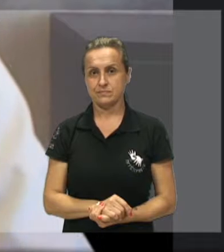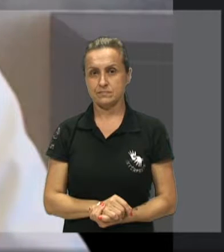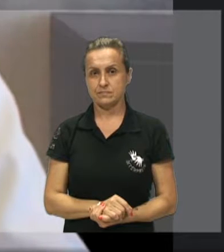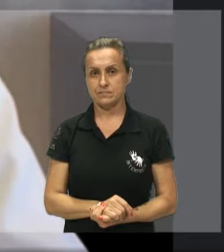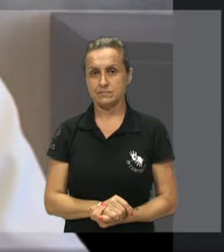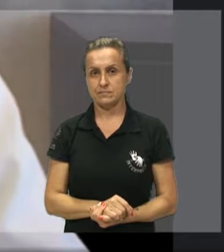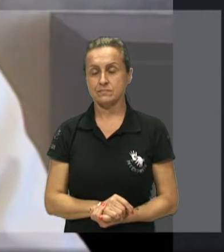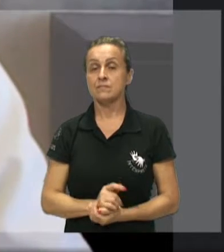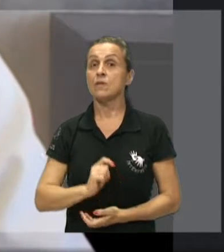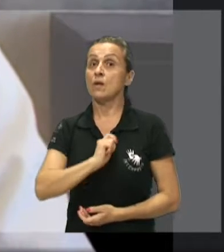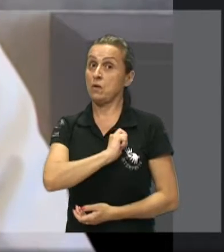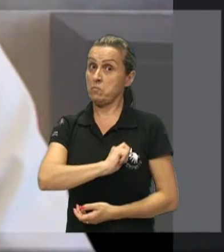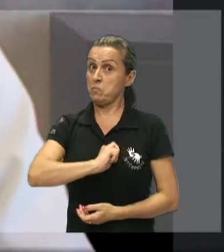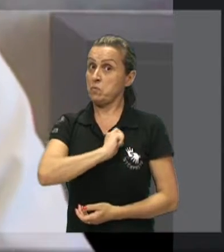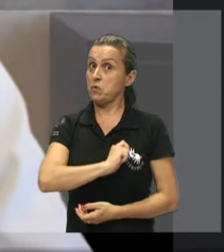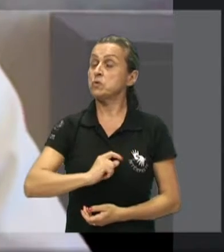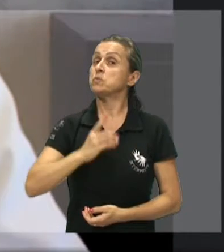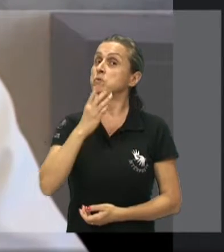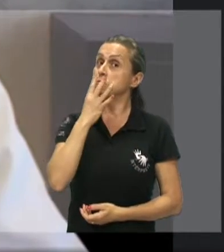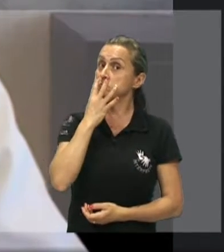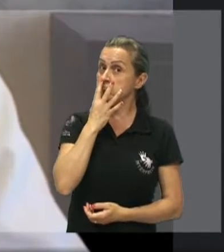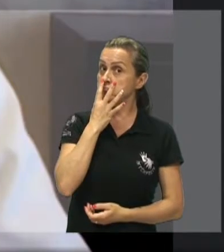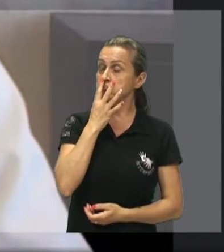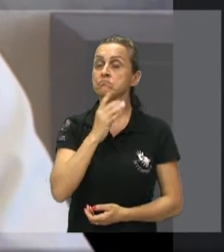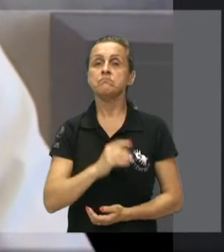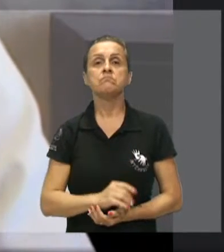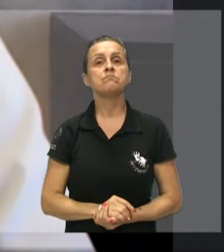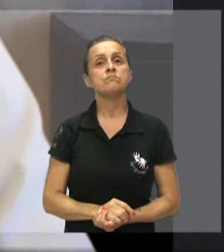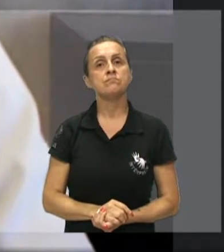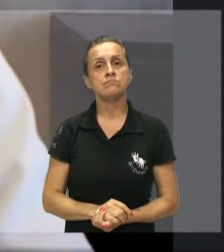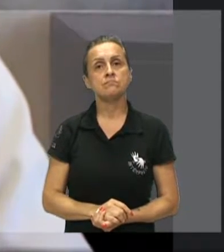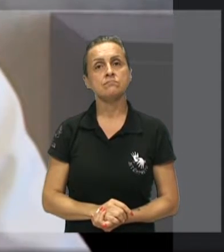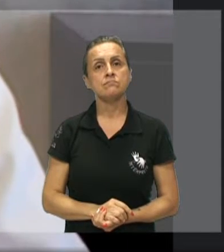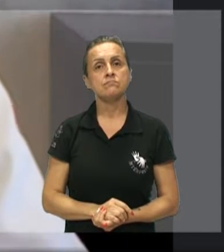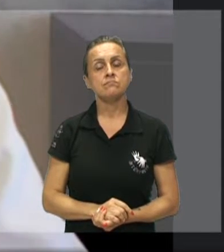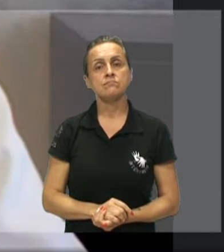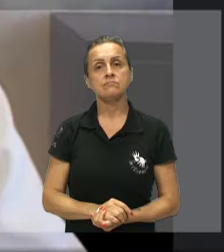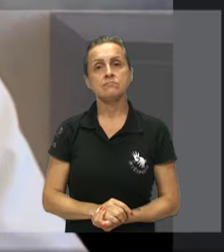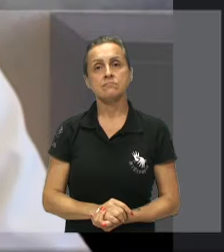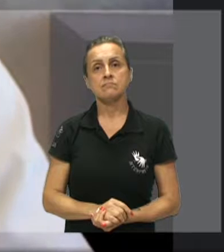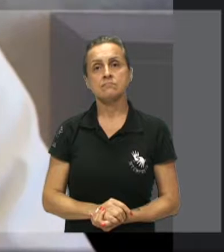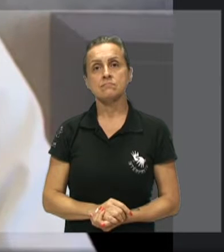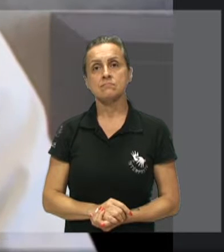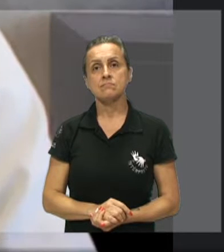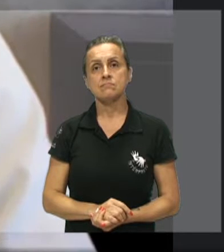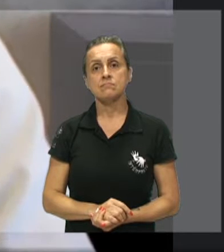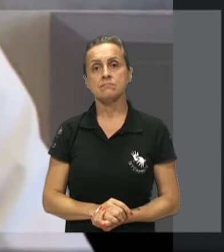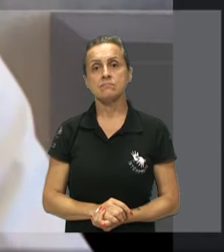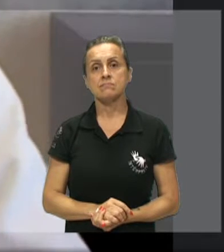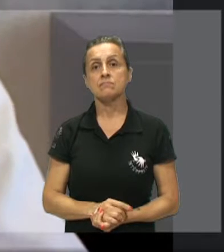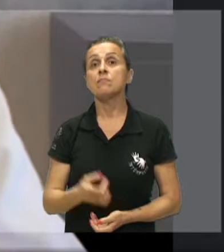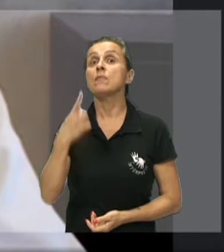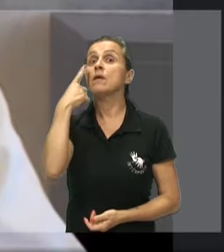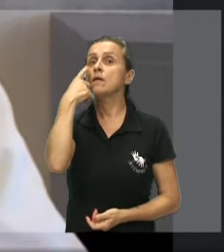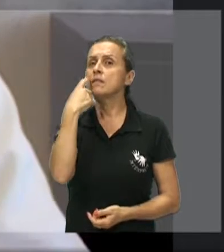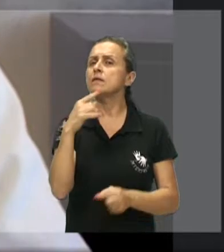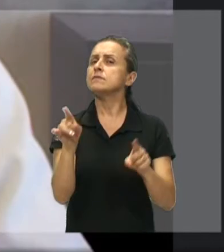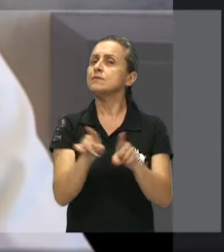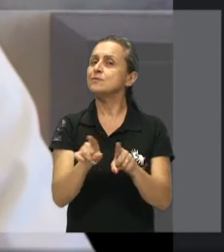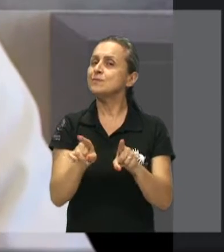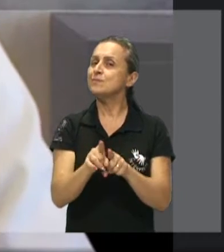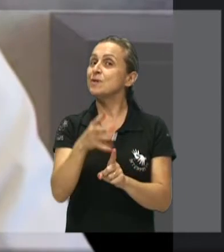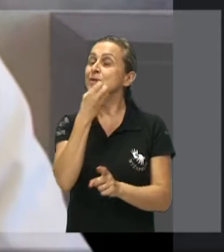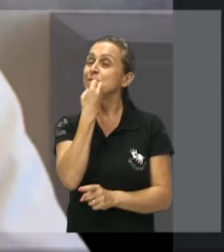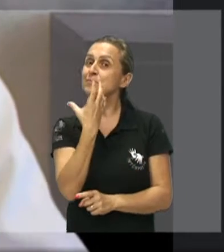uma atitude louvável e interessante que a gente pode estar discutindo esse assunto